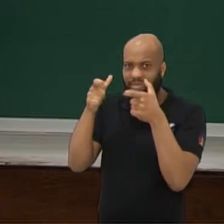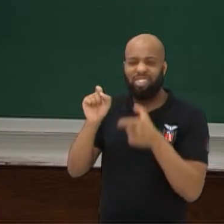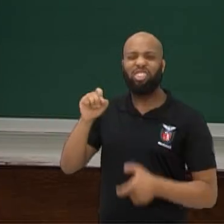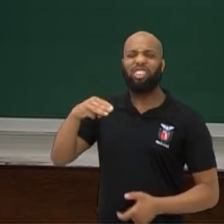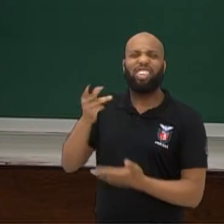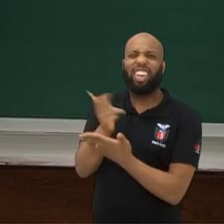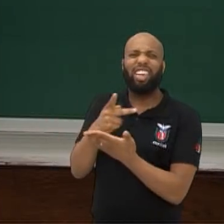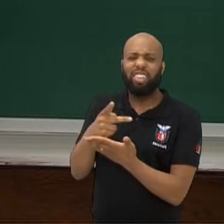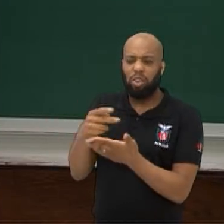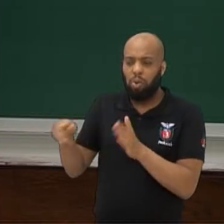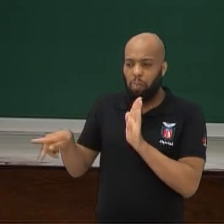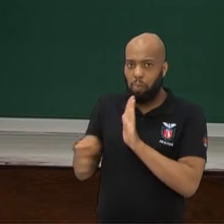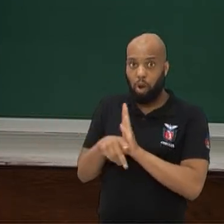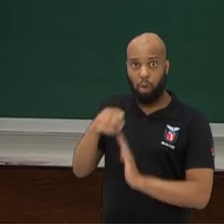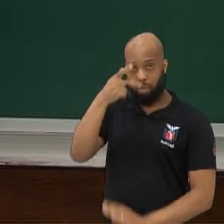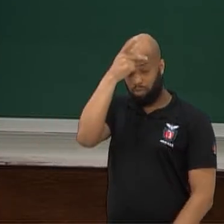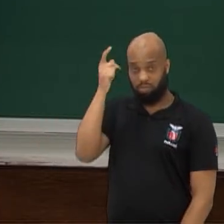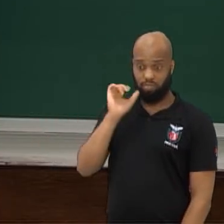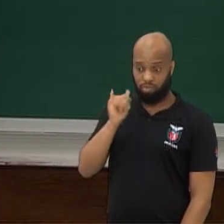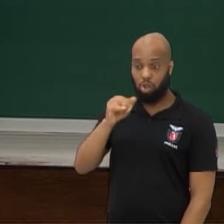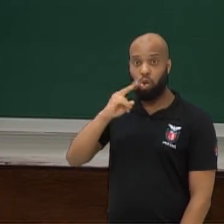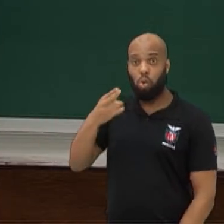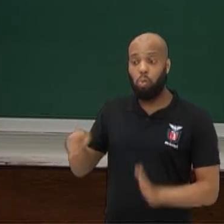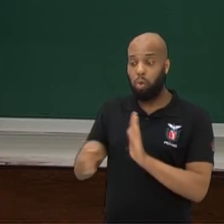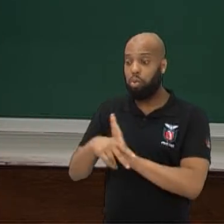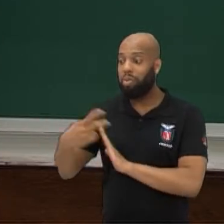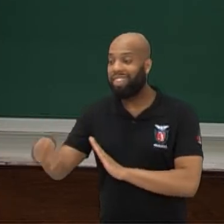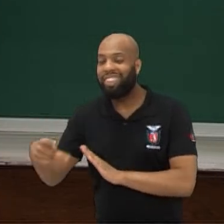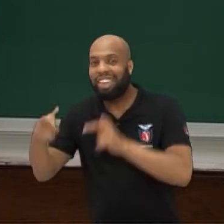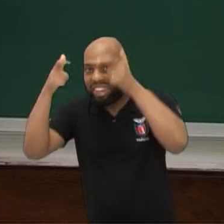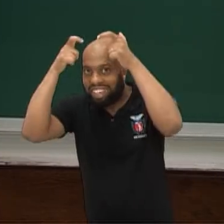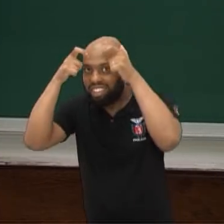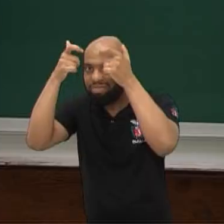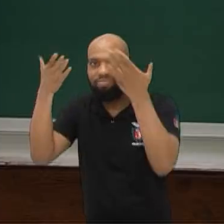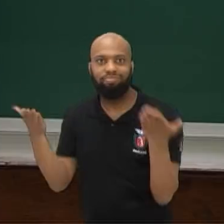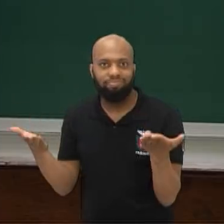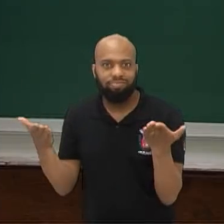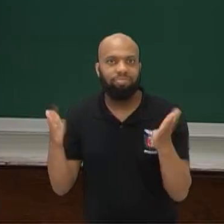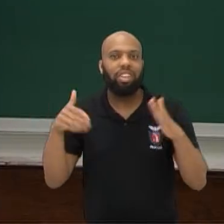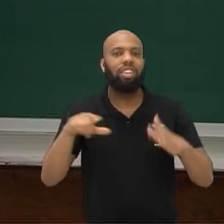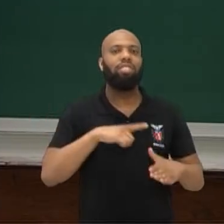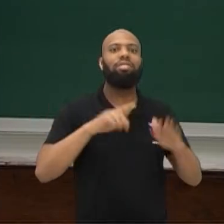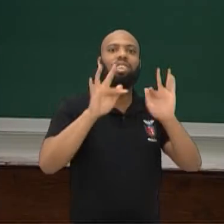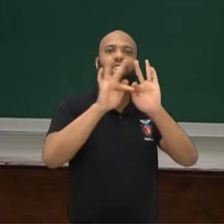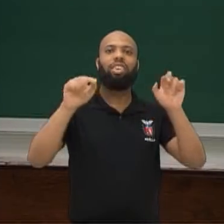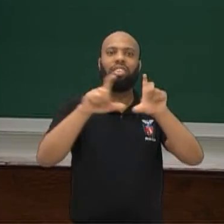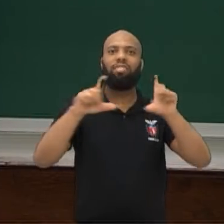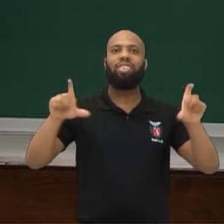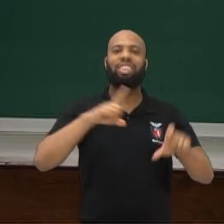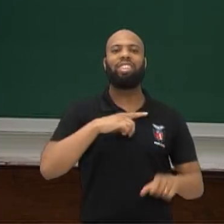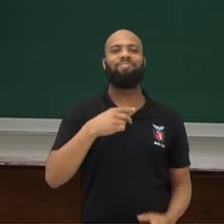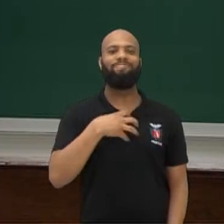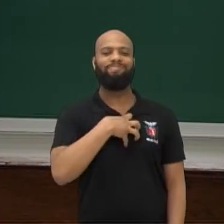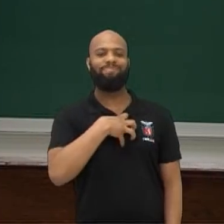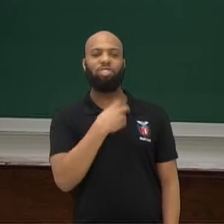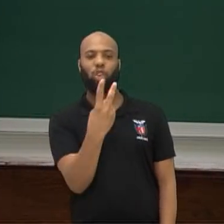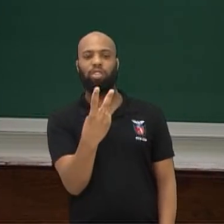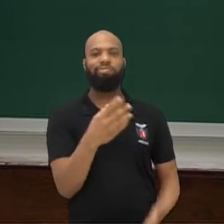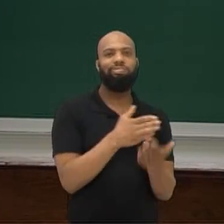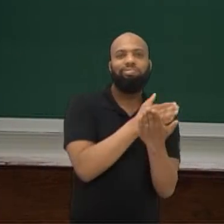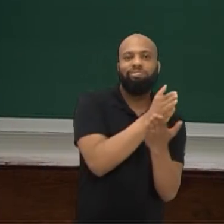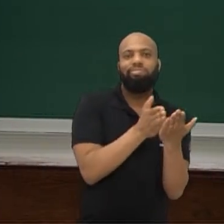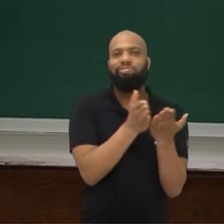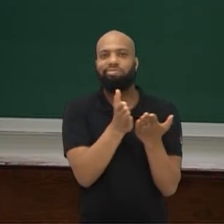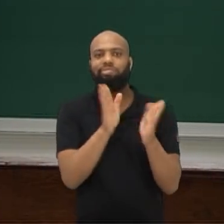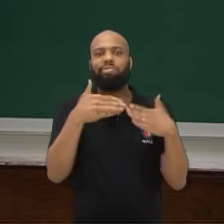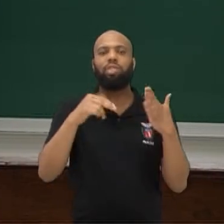quem? É do narrador ou é do pequeno príncipe? Né? Então, é uma frase que traz aí essa duplicidade de sentidos, por isso que ela